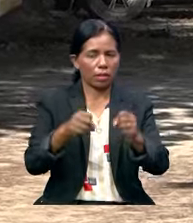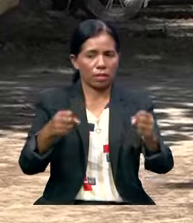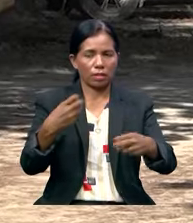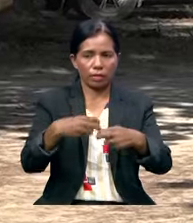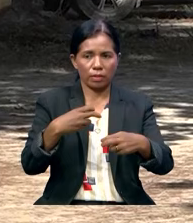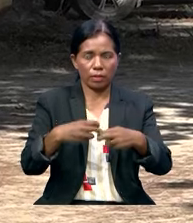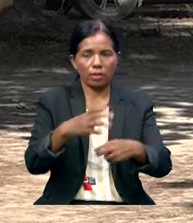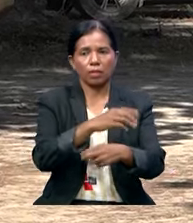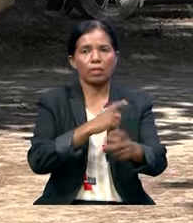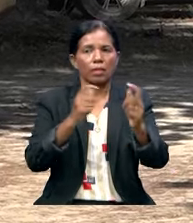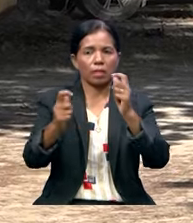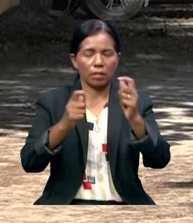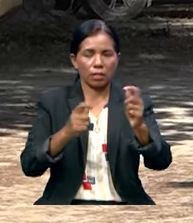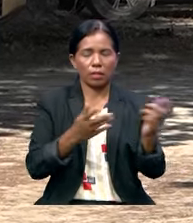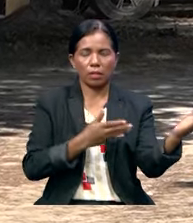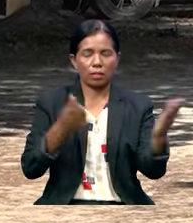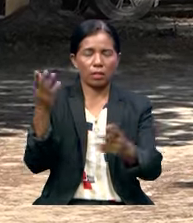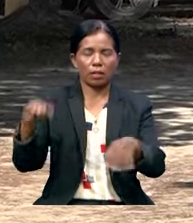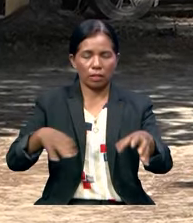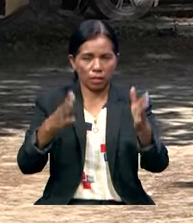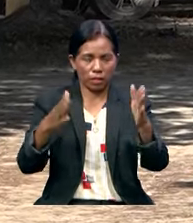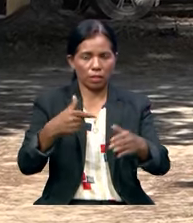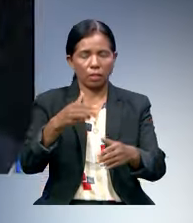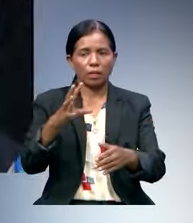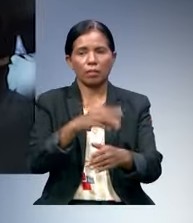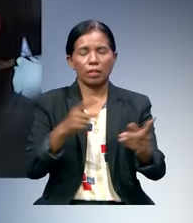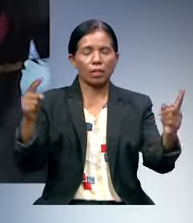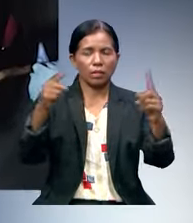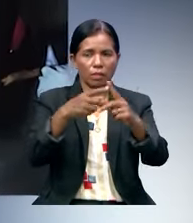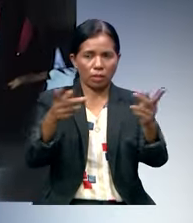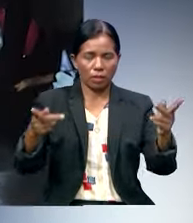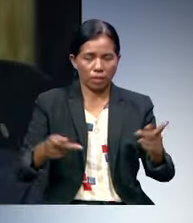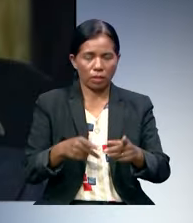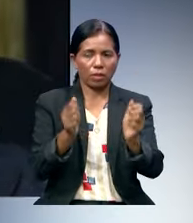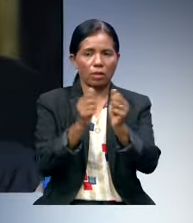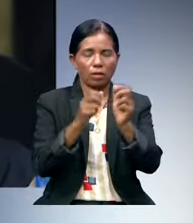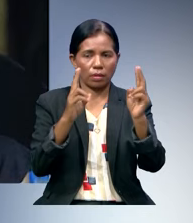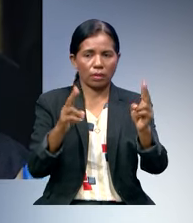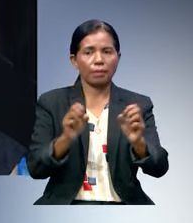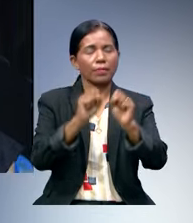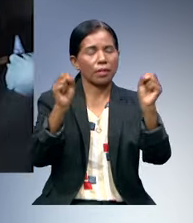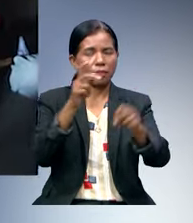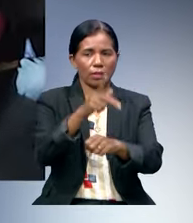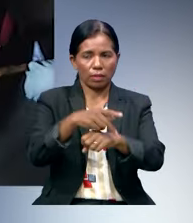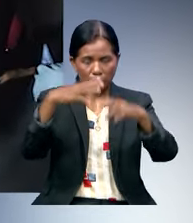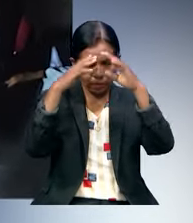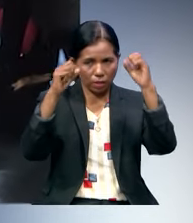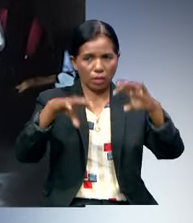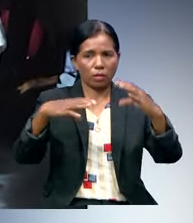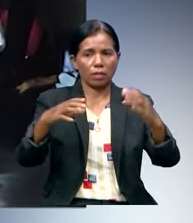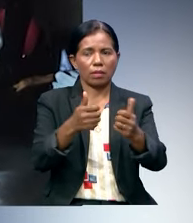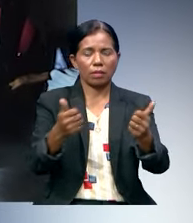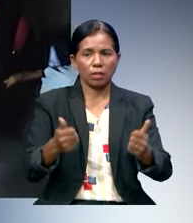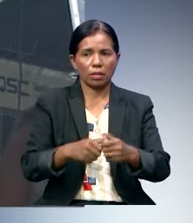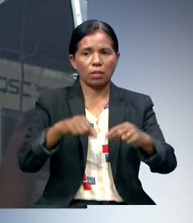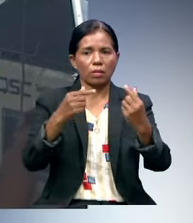dificulta tebes, transporte na betula funcionário de Emene Sira, Roditou e a fata em Holalais. E a sábado, Calam, presidente do Conselho de Administração